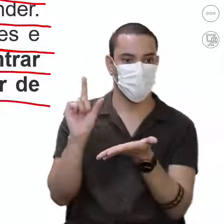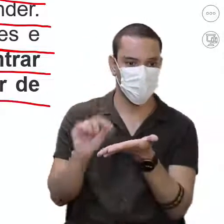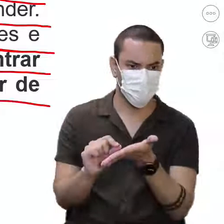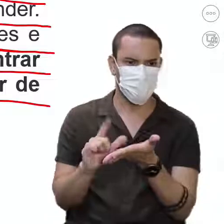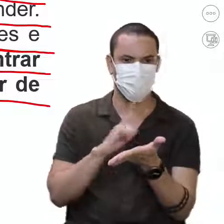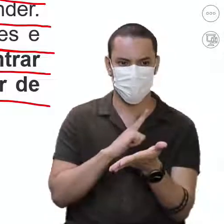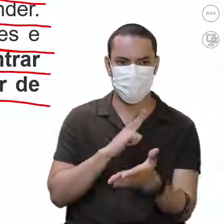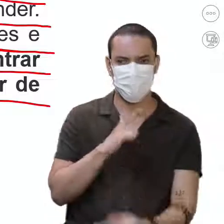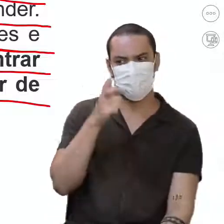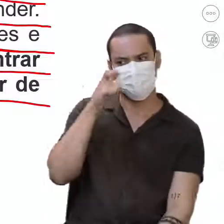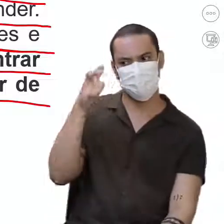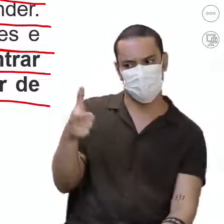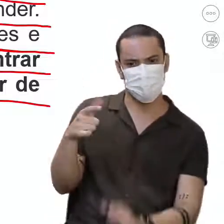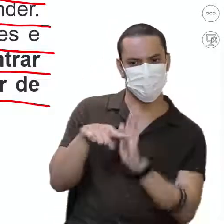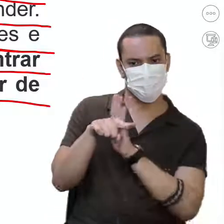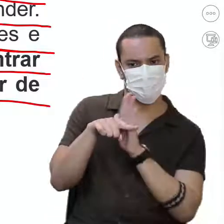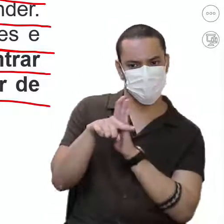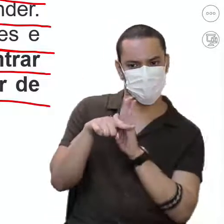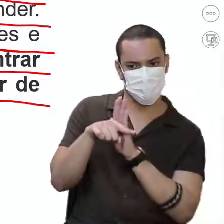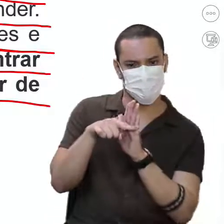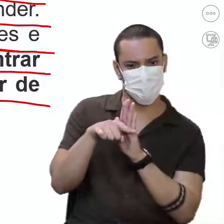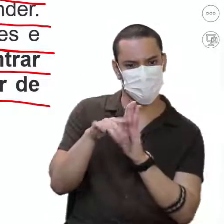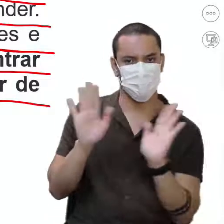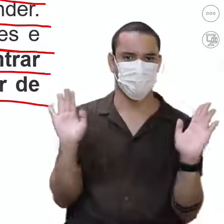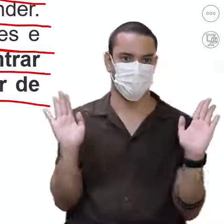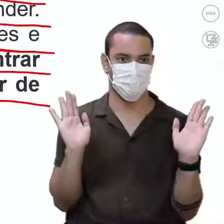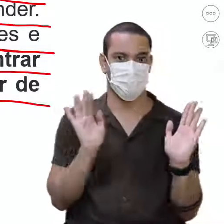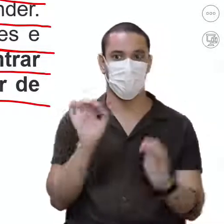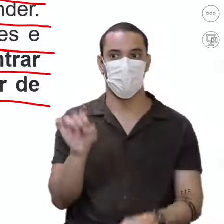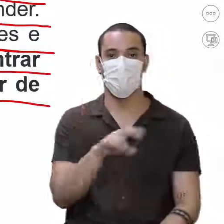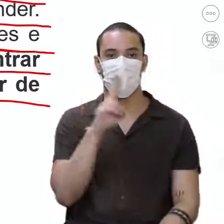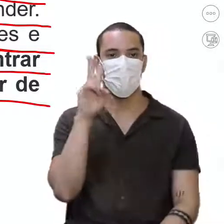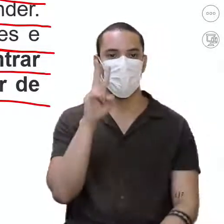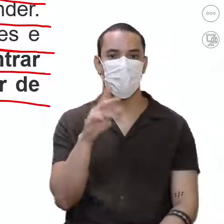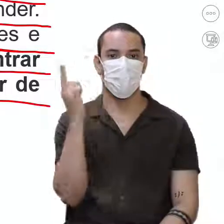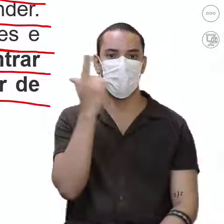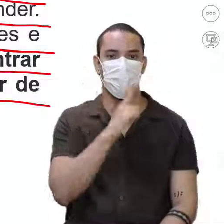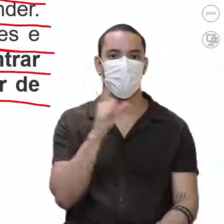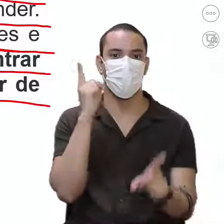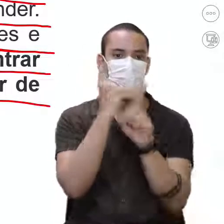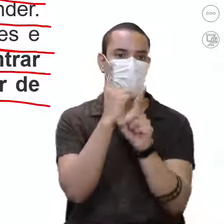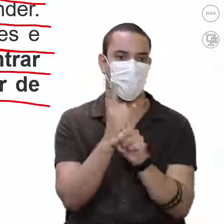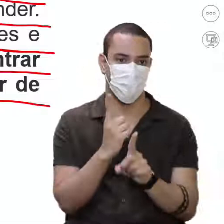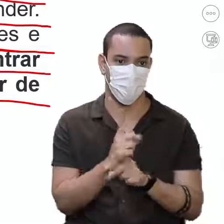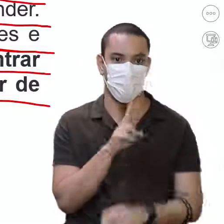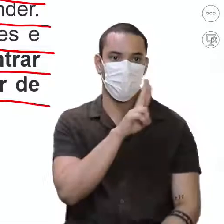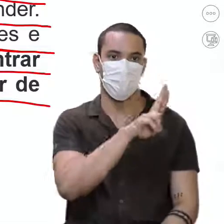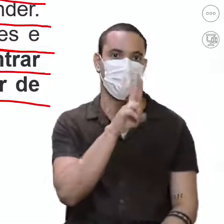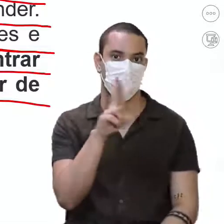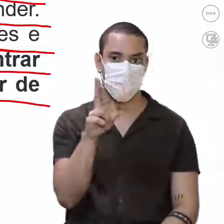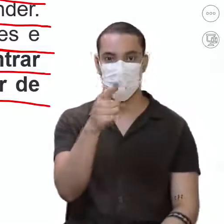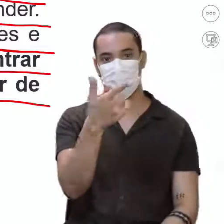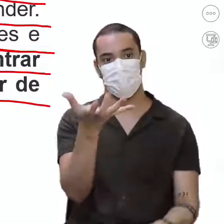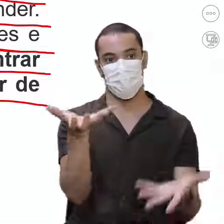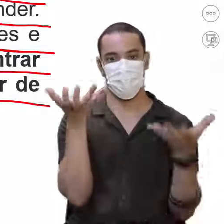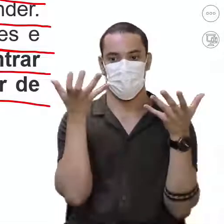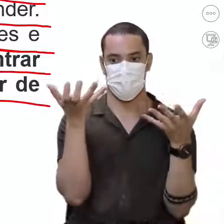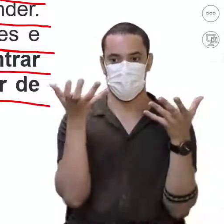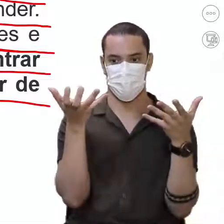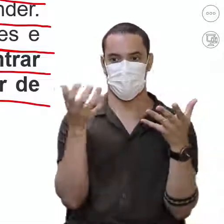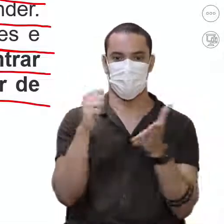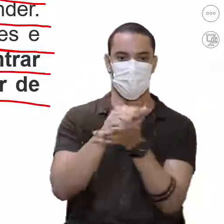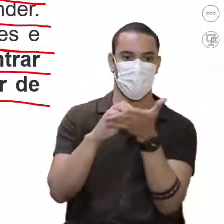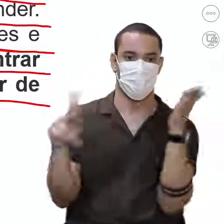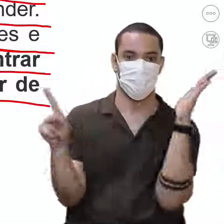ser de interesse em sua pesquisa. Ou então e ver se você consegue achar a resposta que você quer para aquela